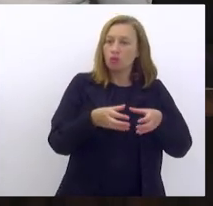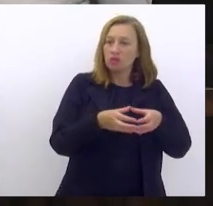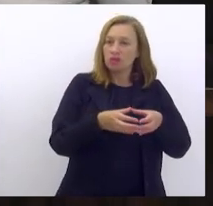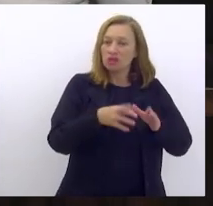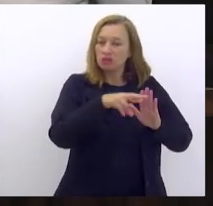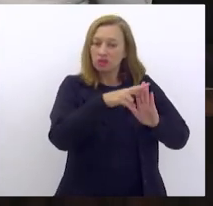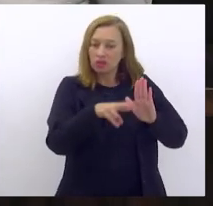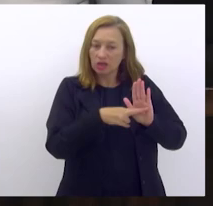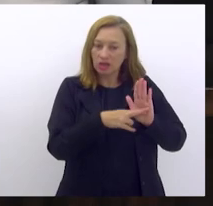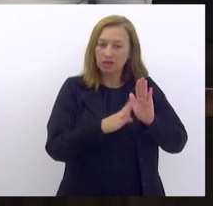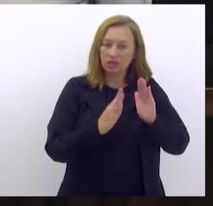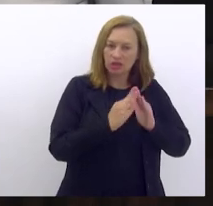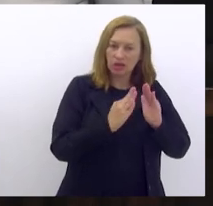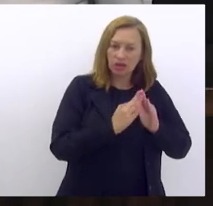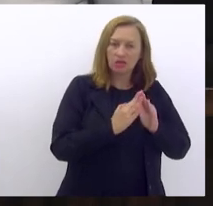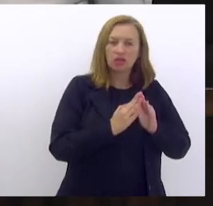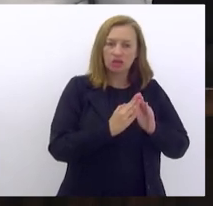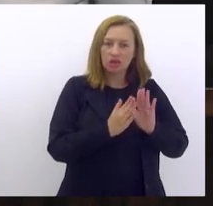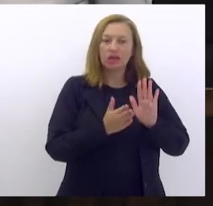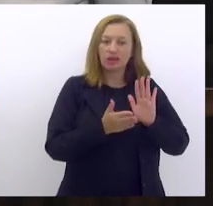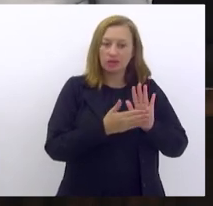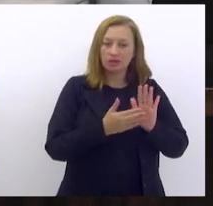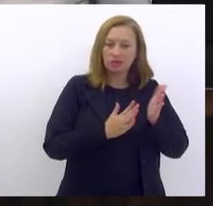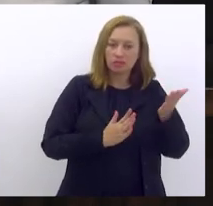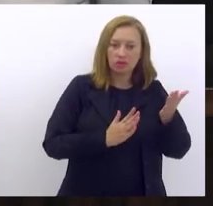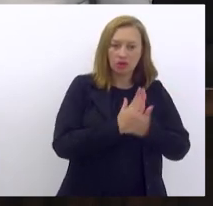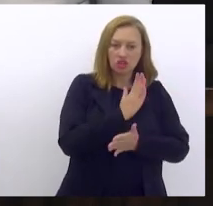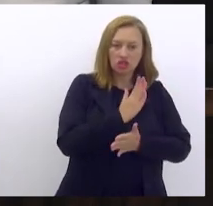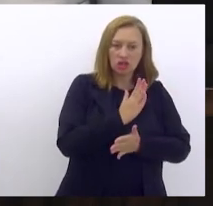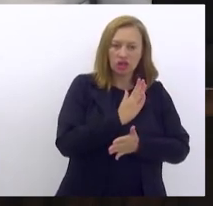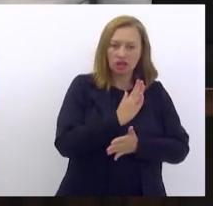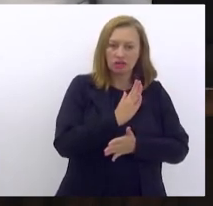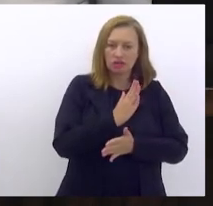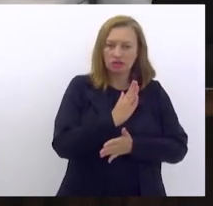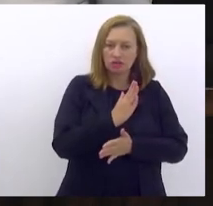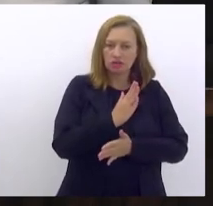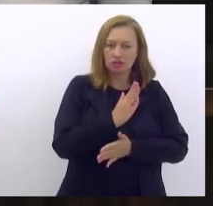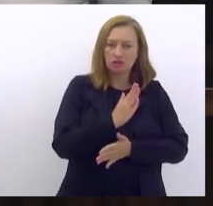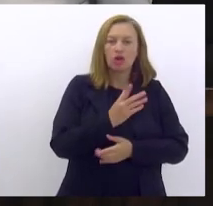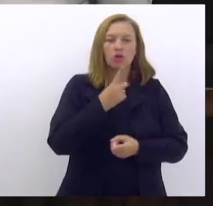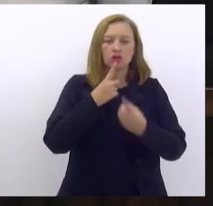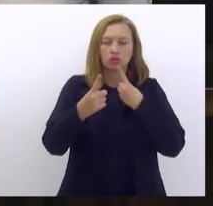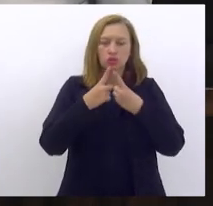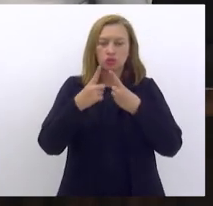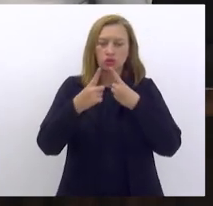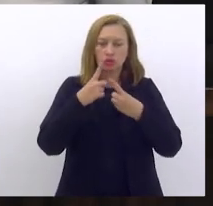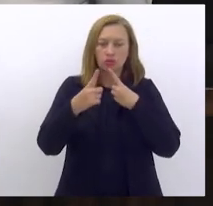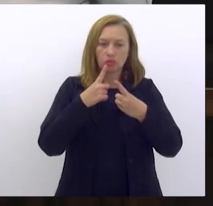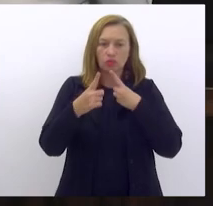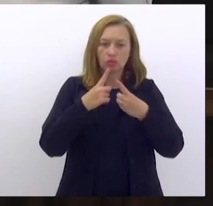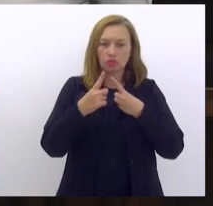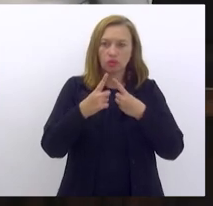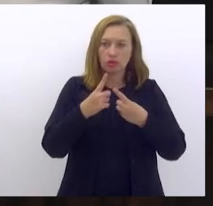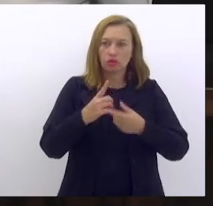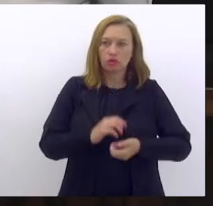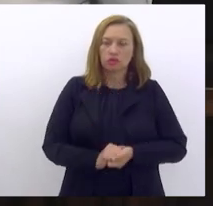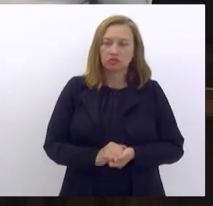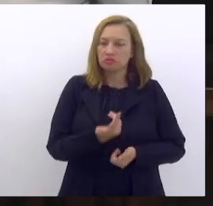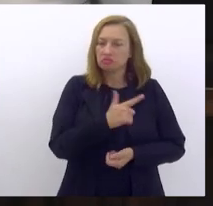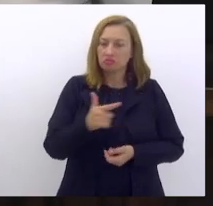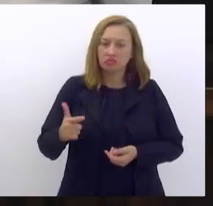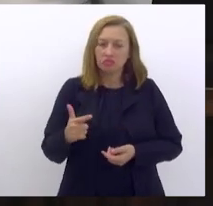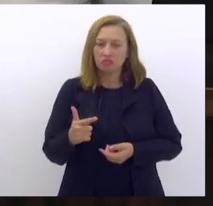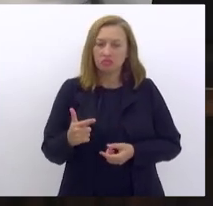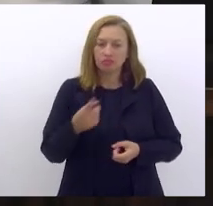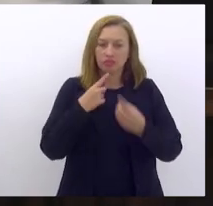Normas Internas e Profissionais Externas, favorável. Em discussão, não havendo